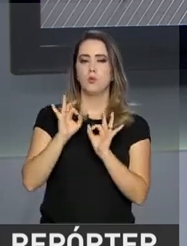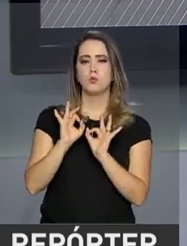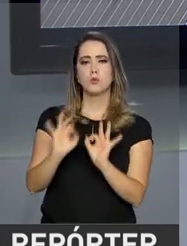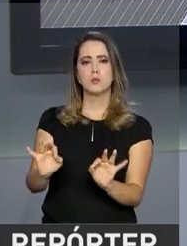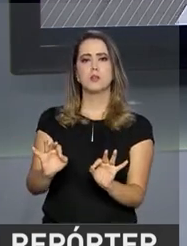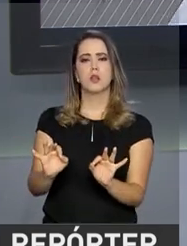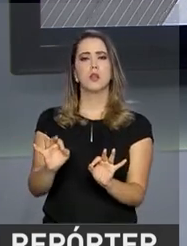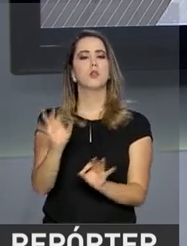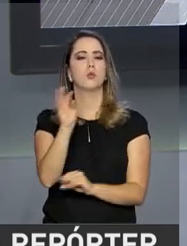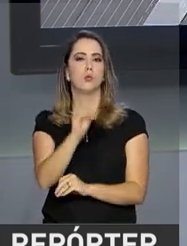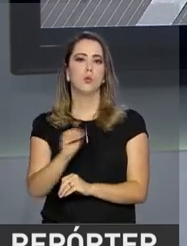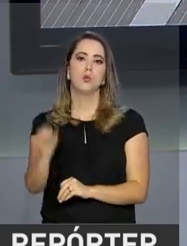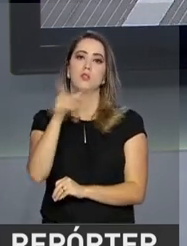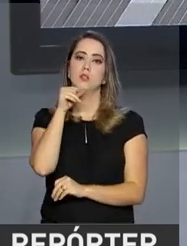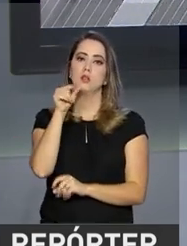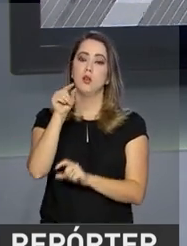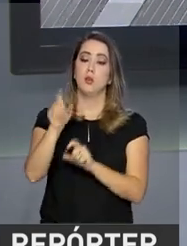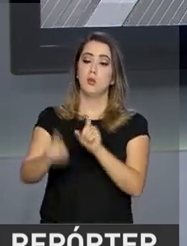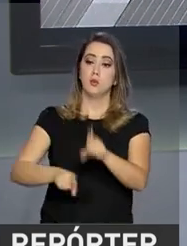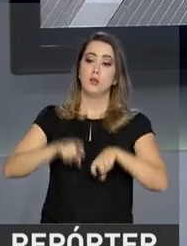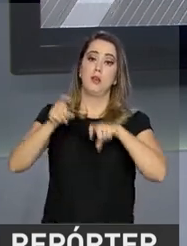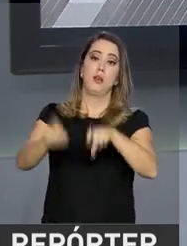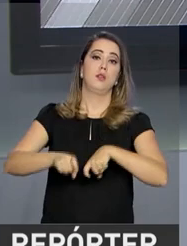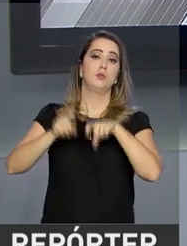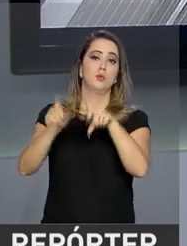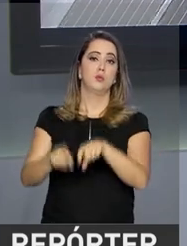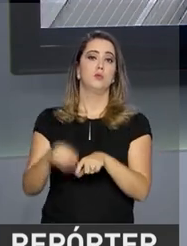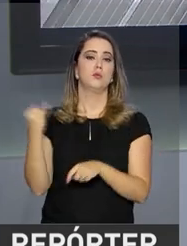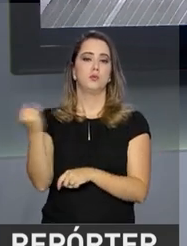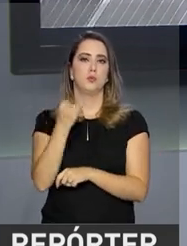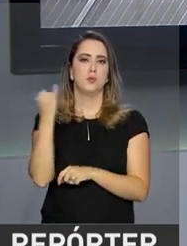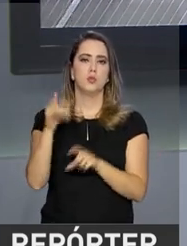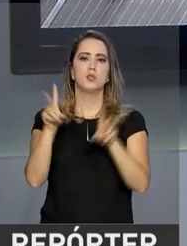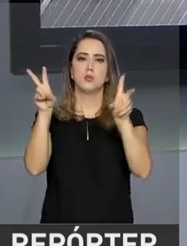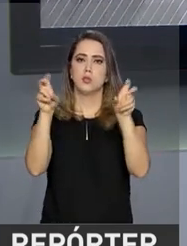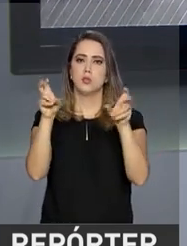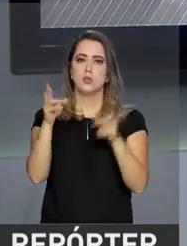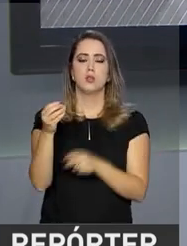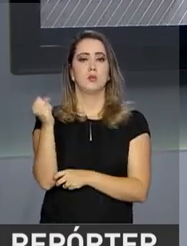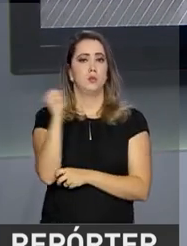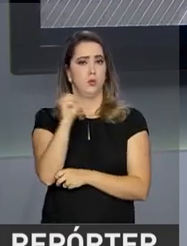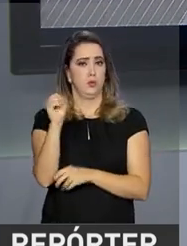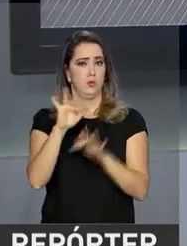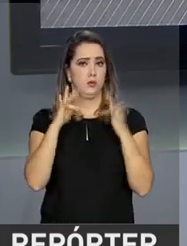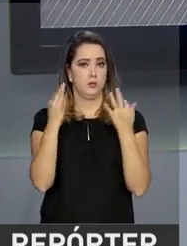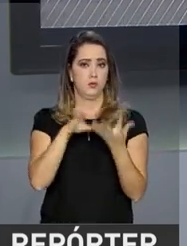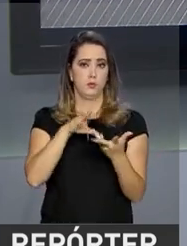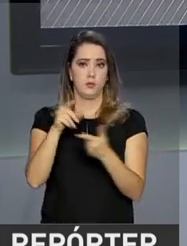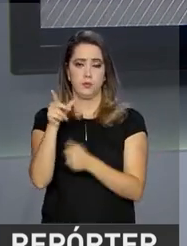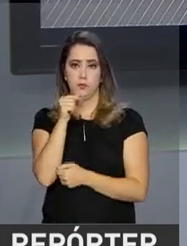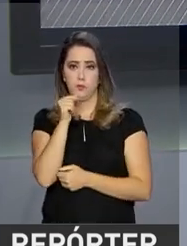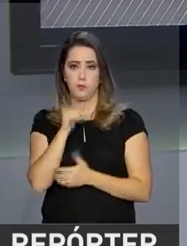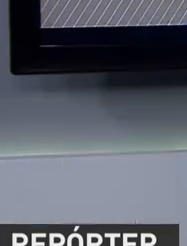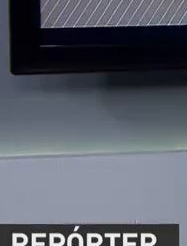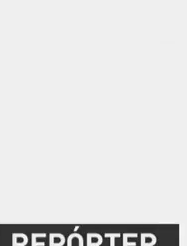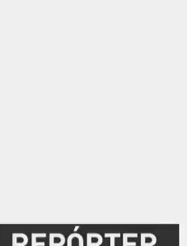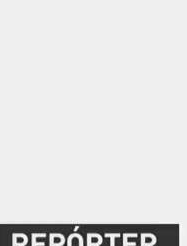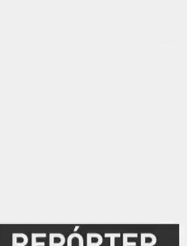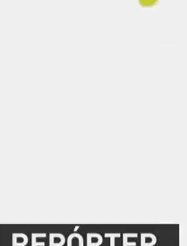desse recurso na produção de alimentos também será pauta do 8º fórum mundial da água